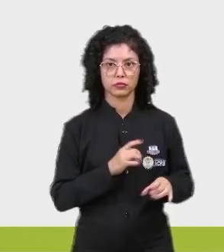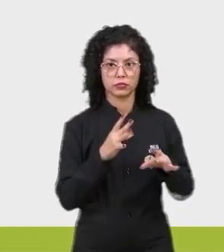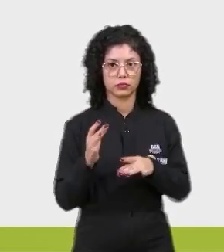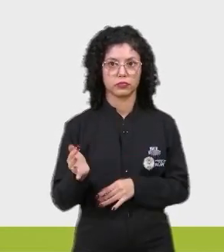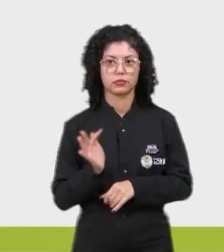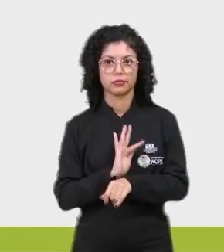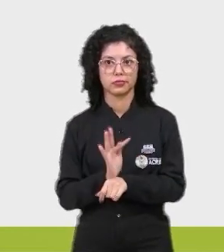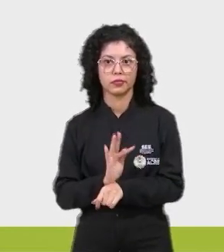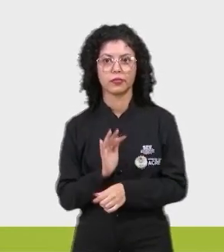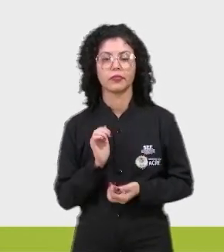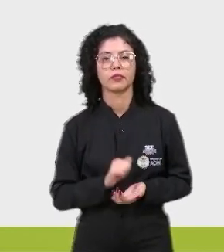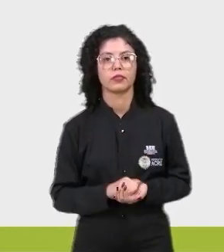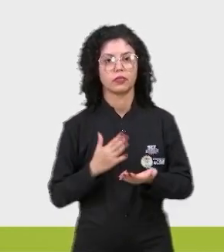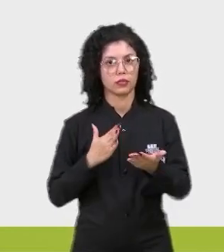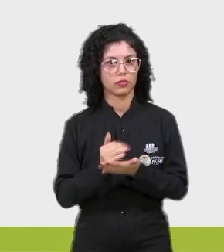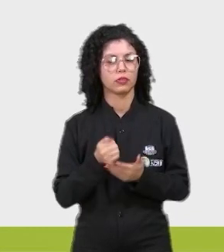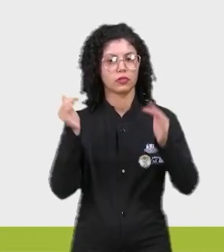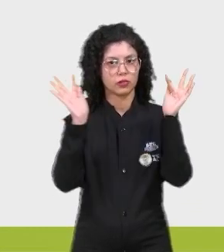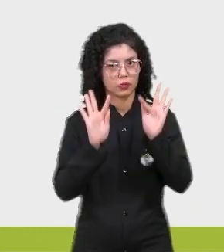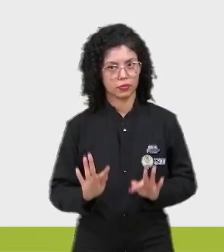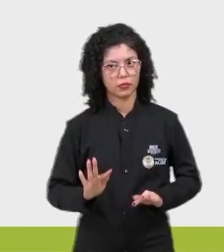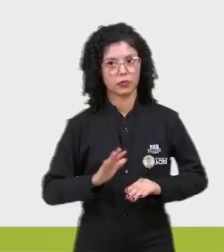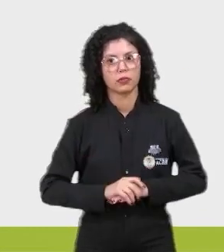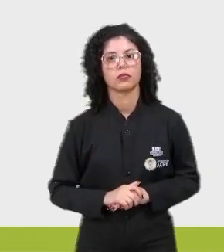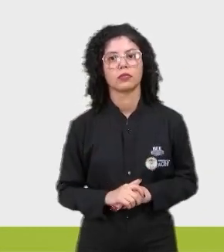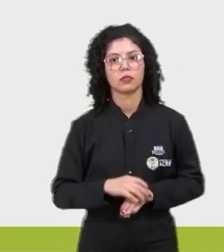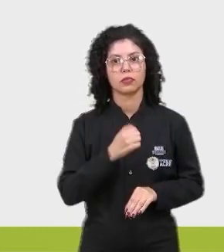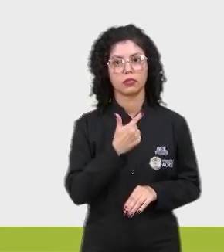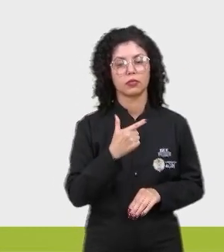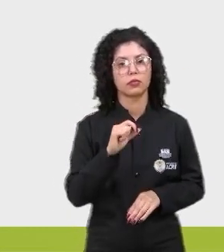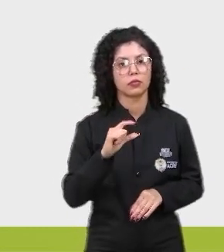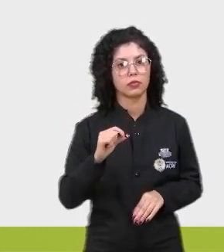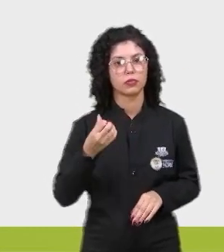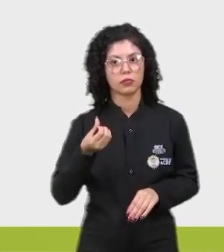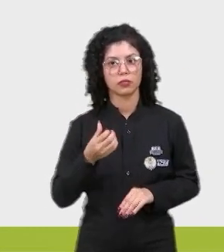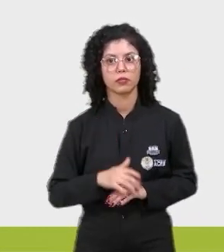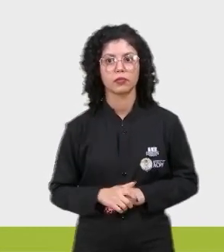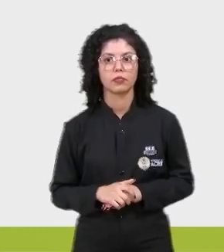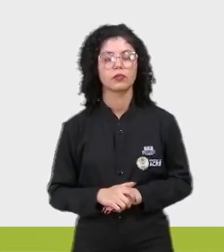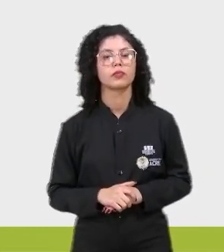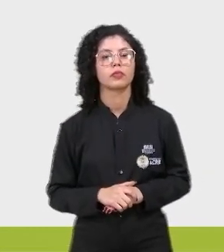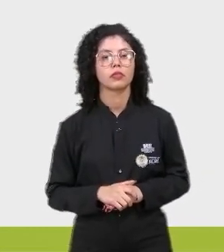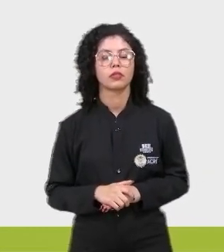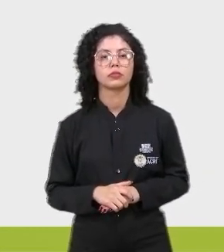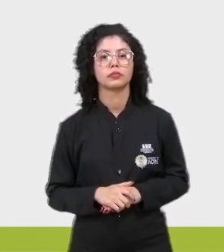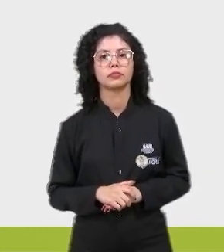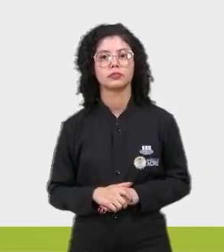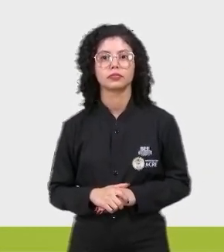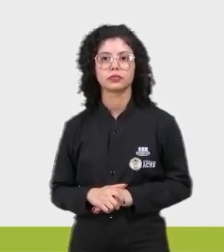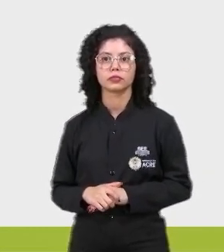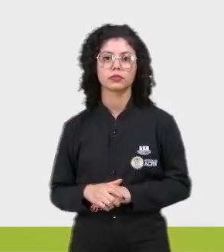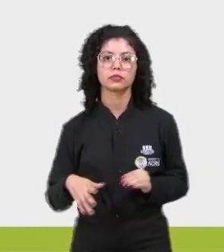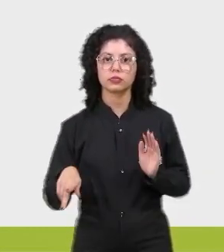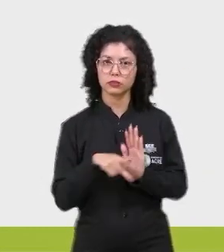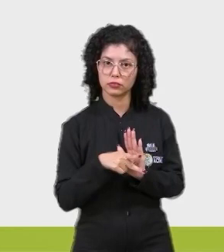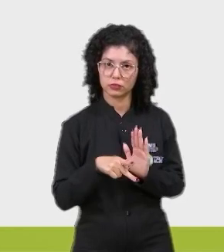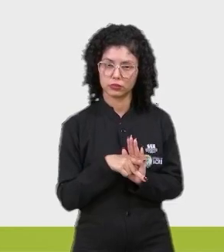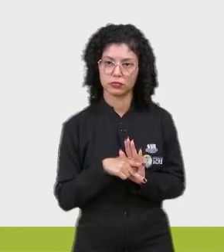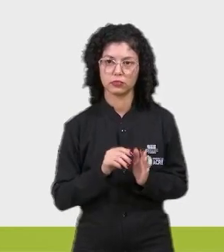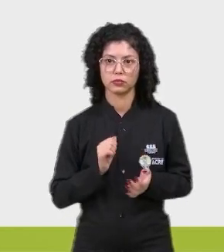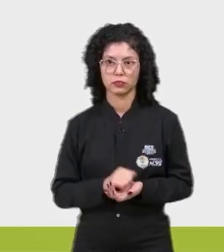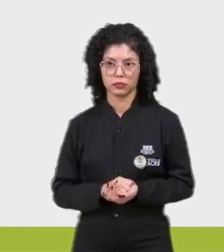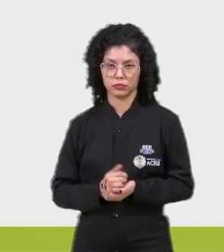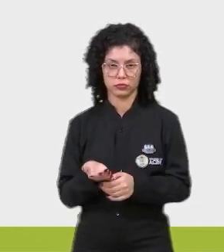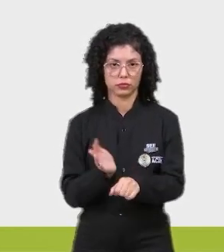de filme, professora, é Em Busca da Felicidade, 2006. É um clássico, na verdade, né?